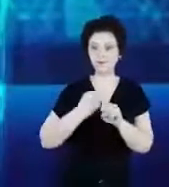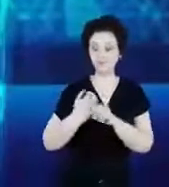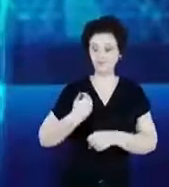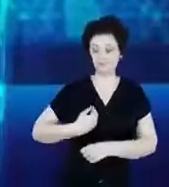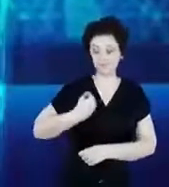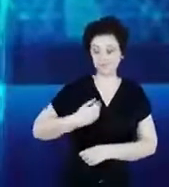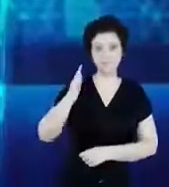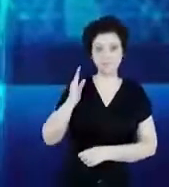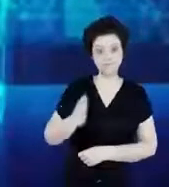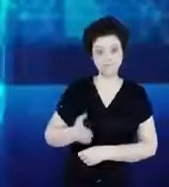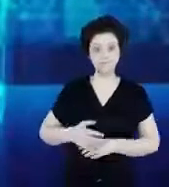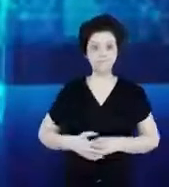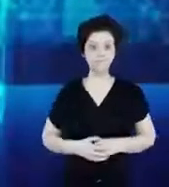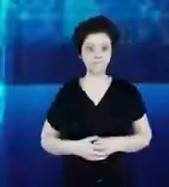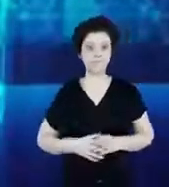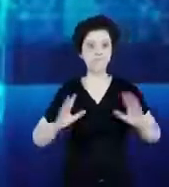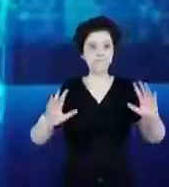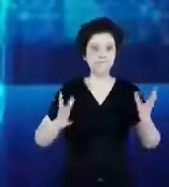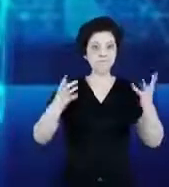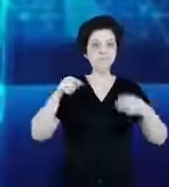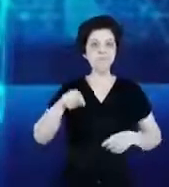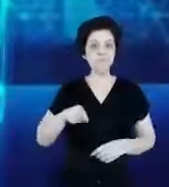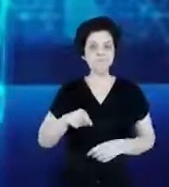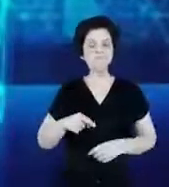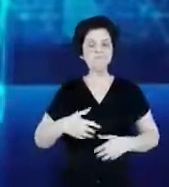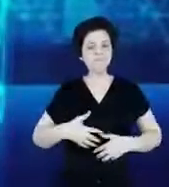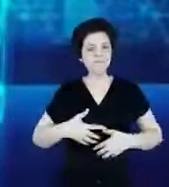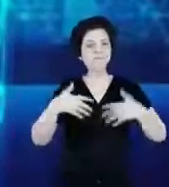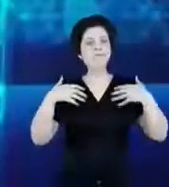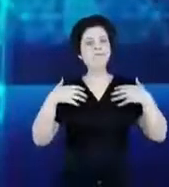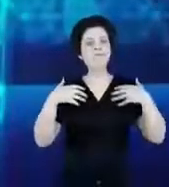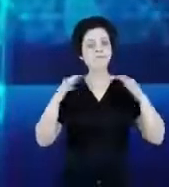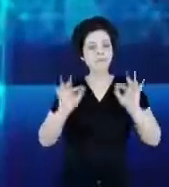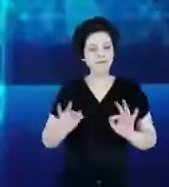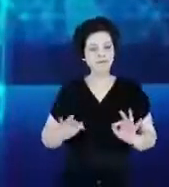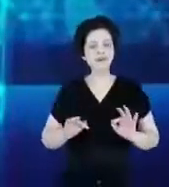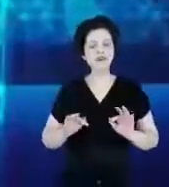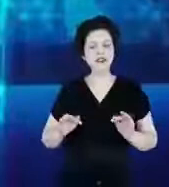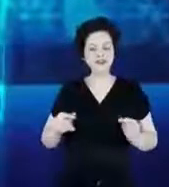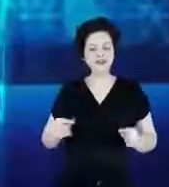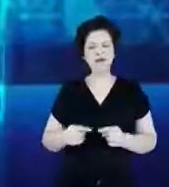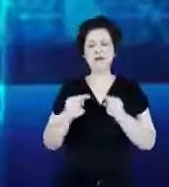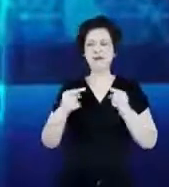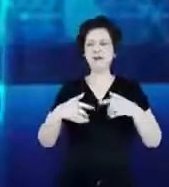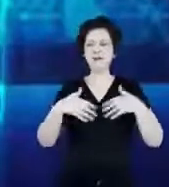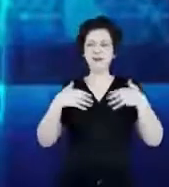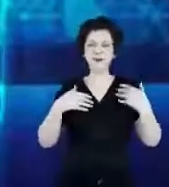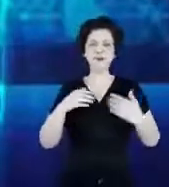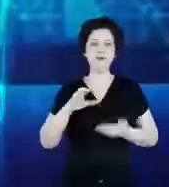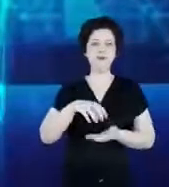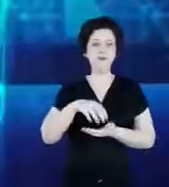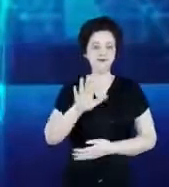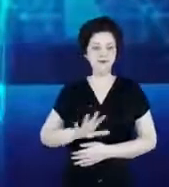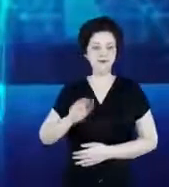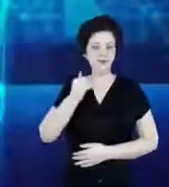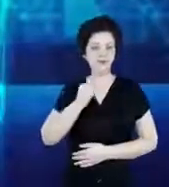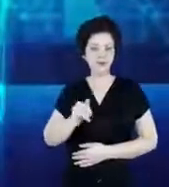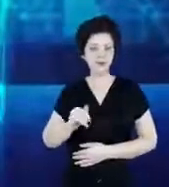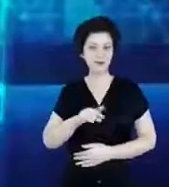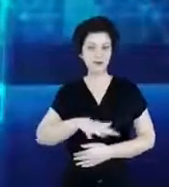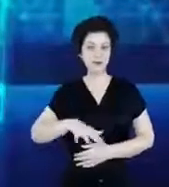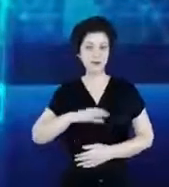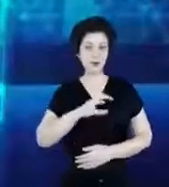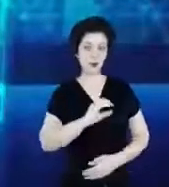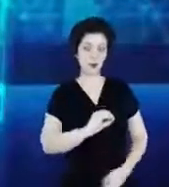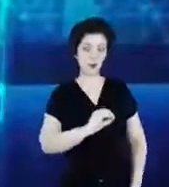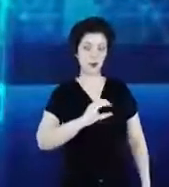e nós celebramos isso com muito entusiasmo e num momento muito favorável para a ANEEL. Recentemente, a OCDE